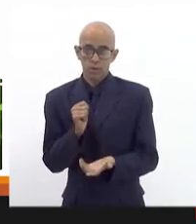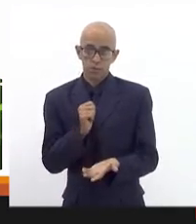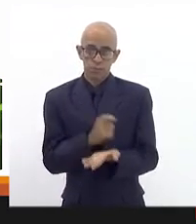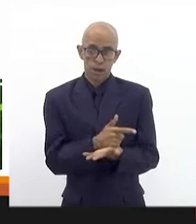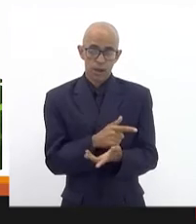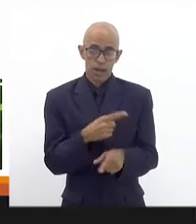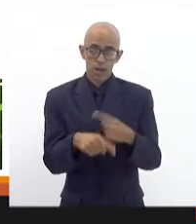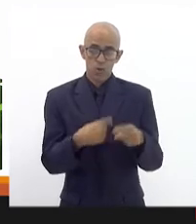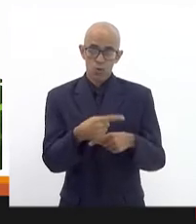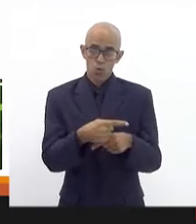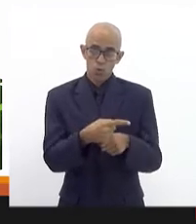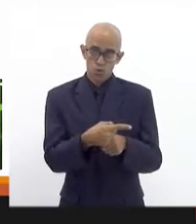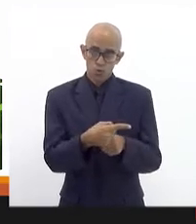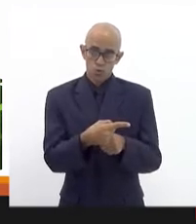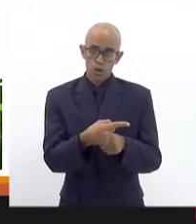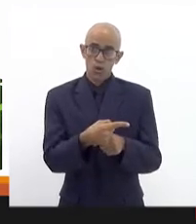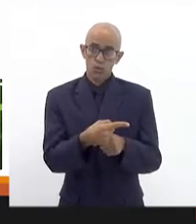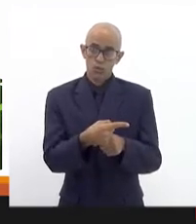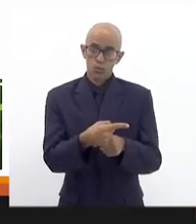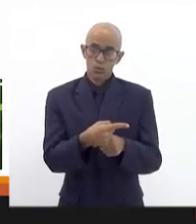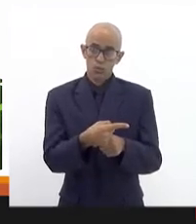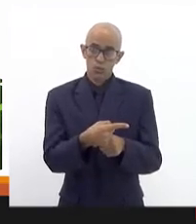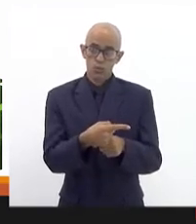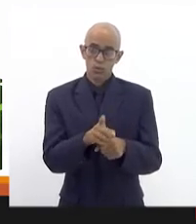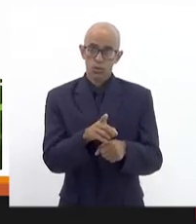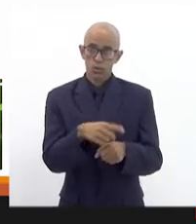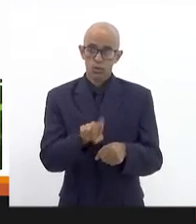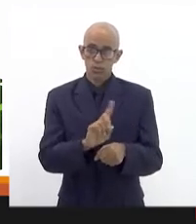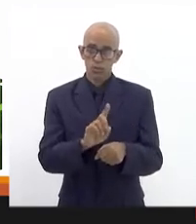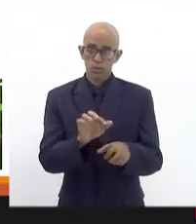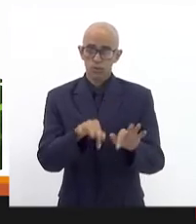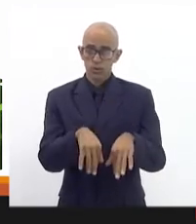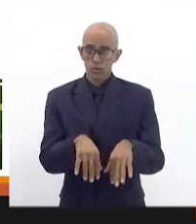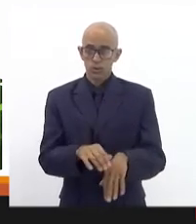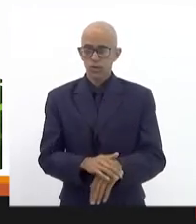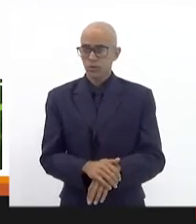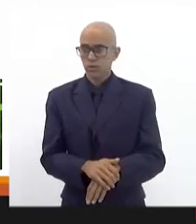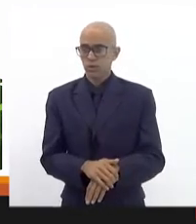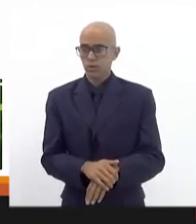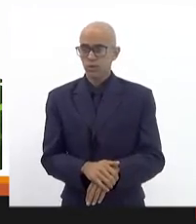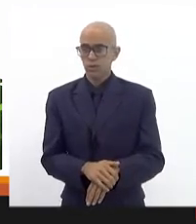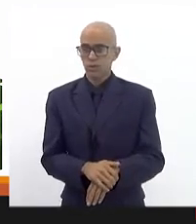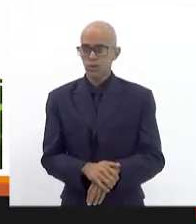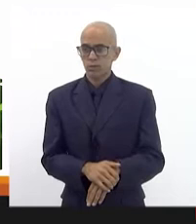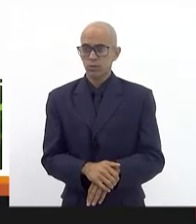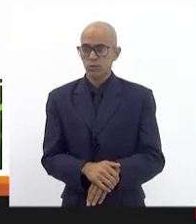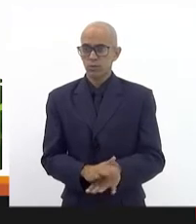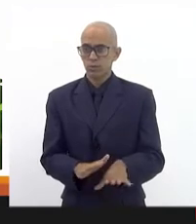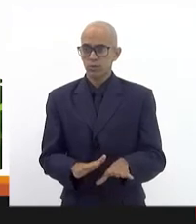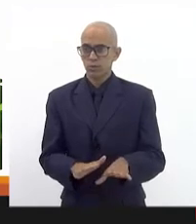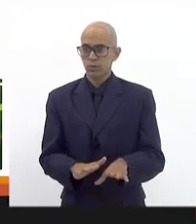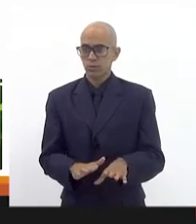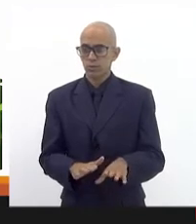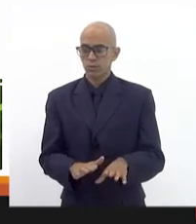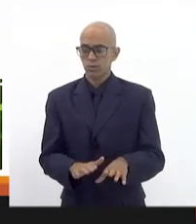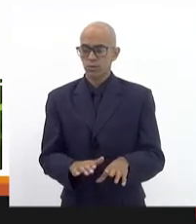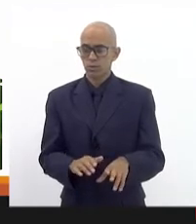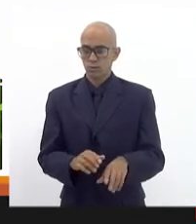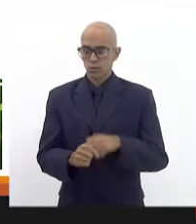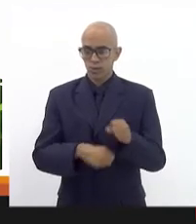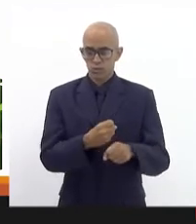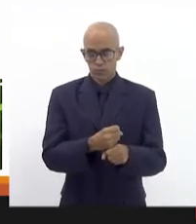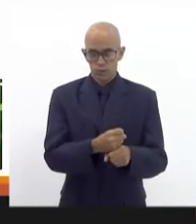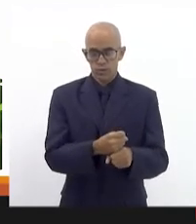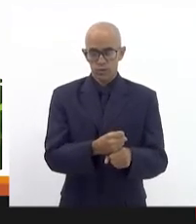valores, não tendo que executar, né, os projetos já aprovados com recursos que vêm do ano seguinte, do